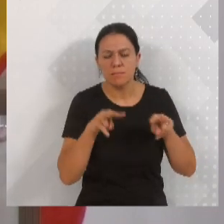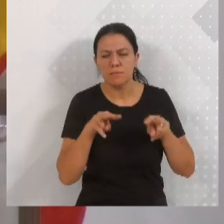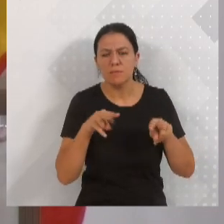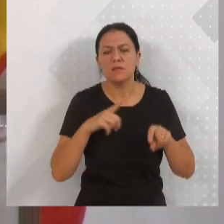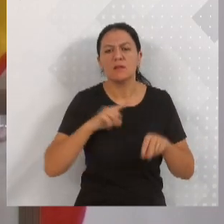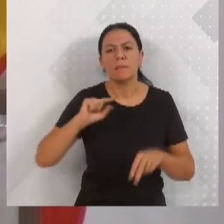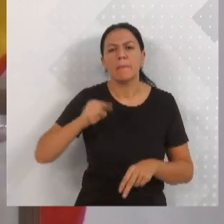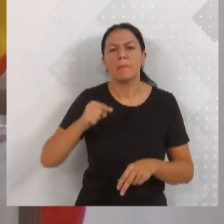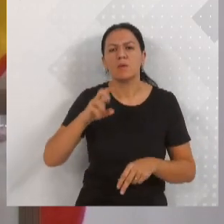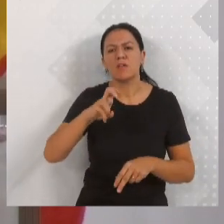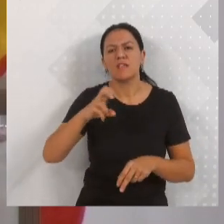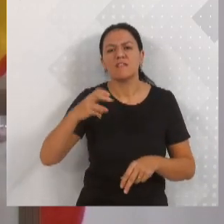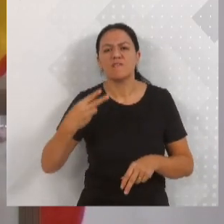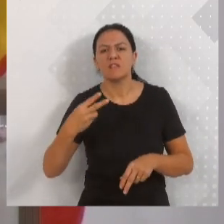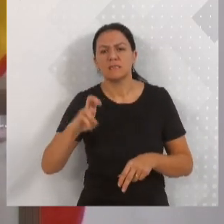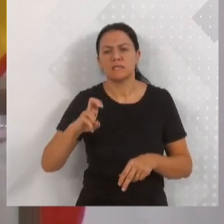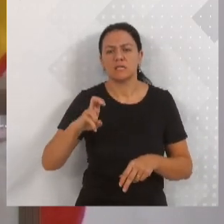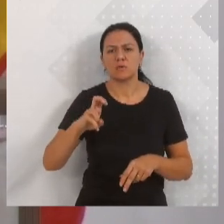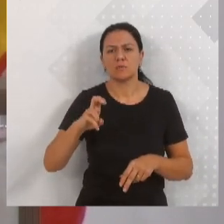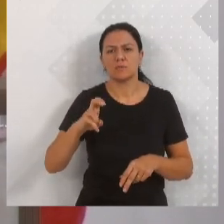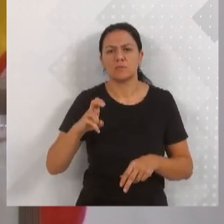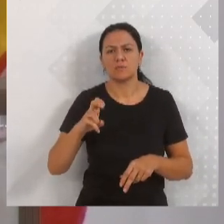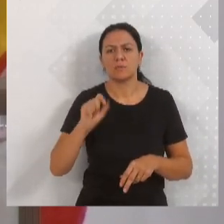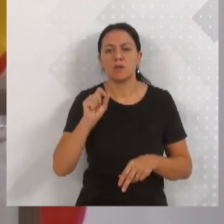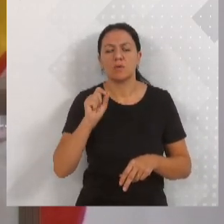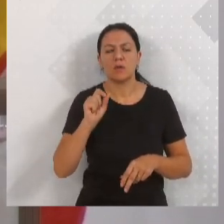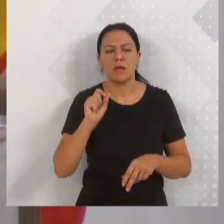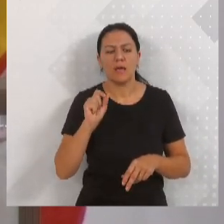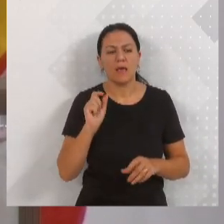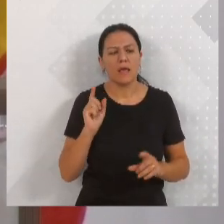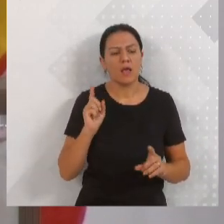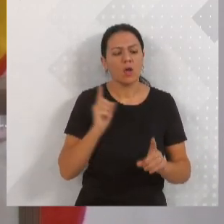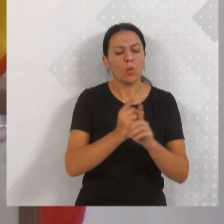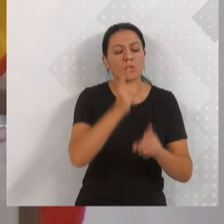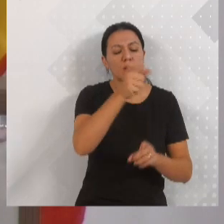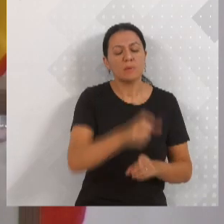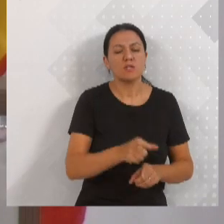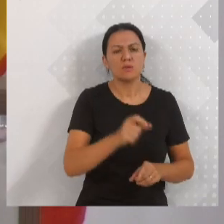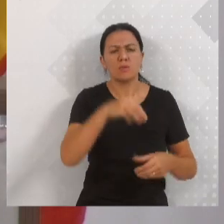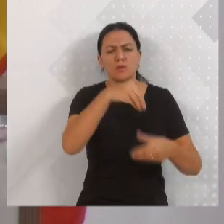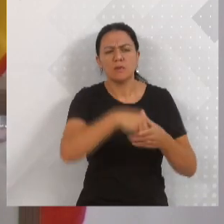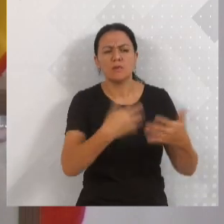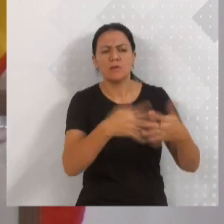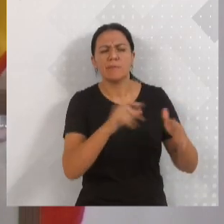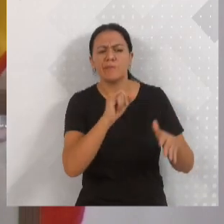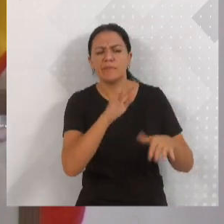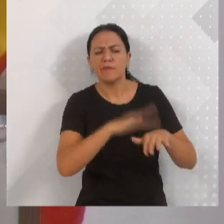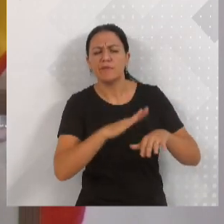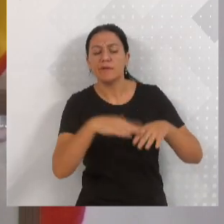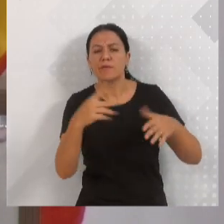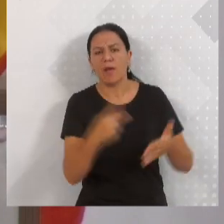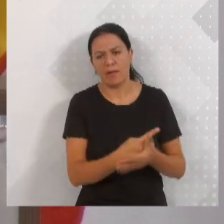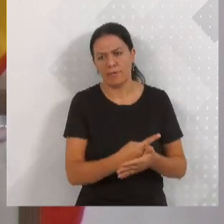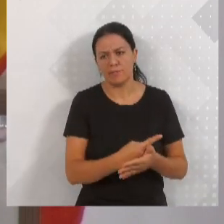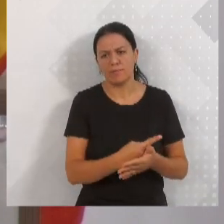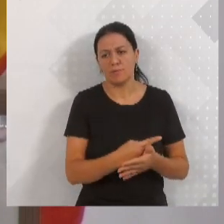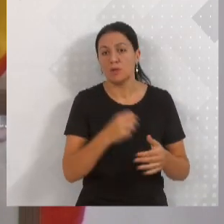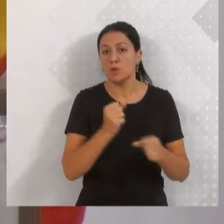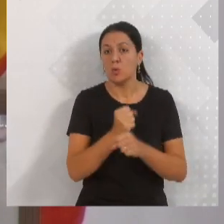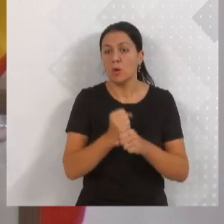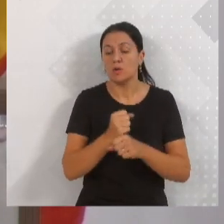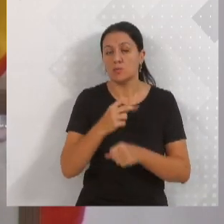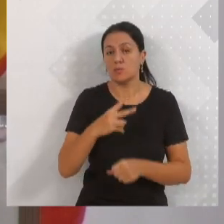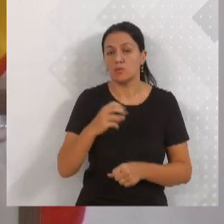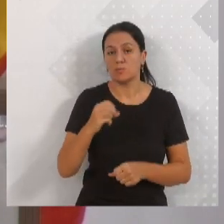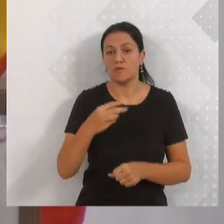1525 visitas isso no ano de 2023 e nesse mesmo ano nós tivemos na